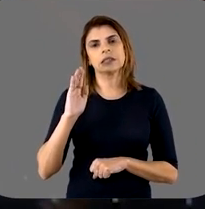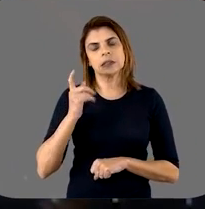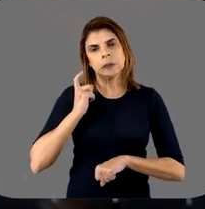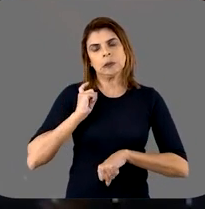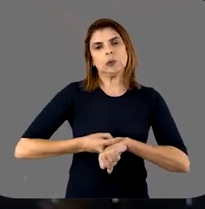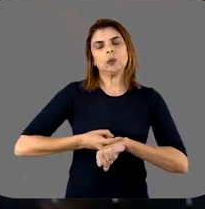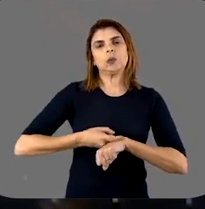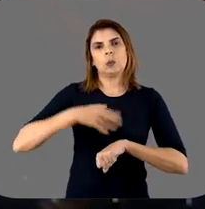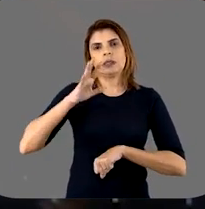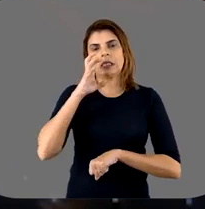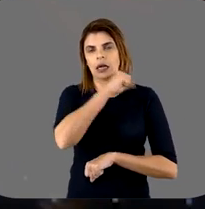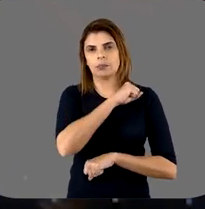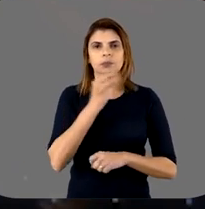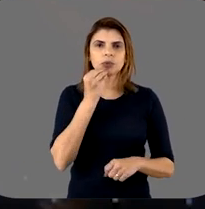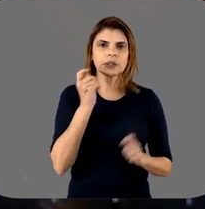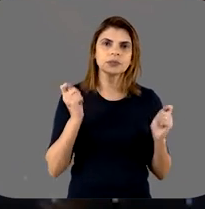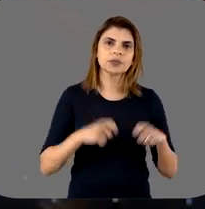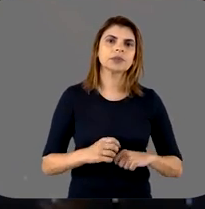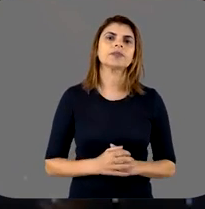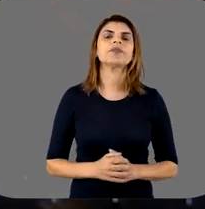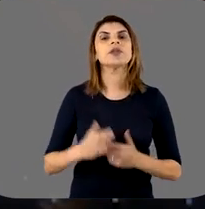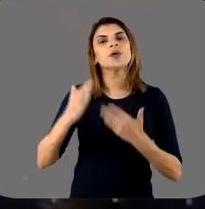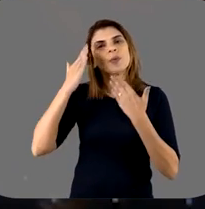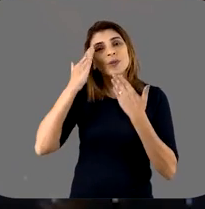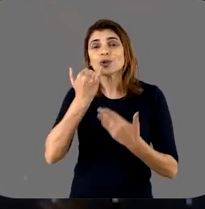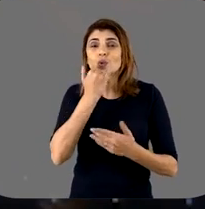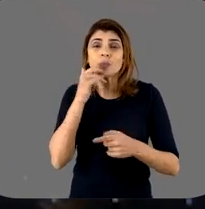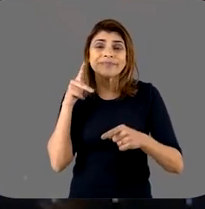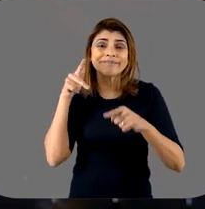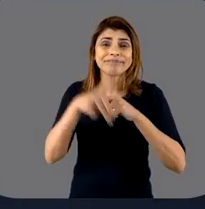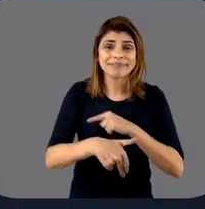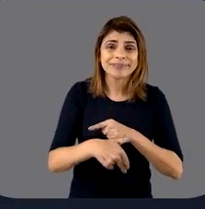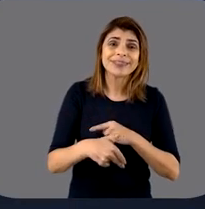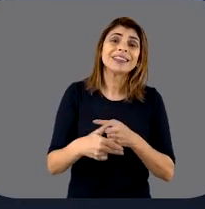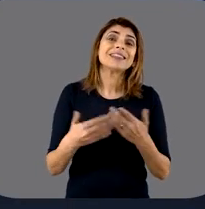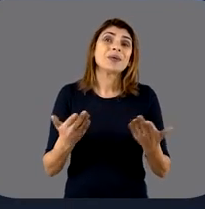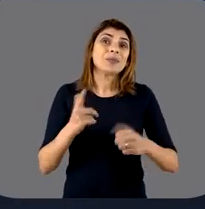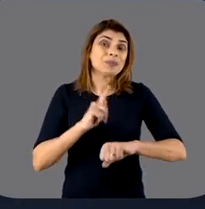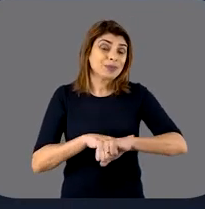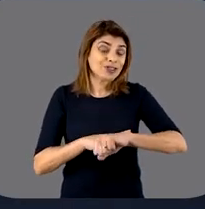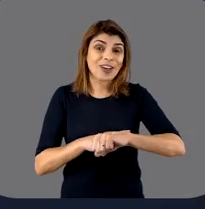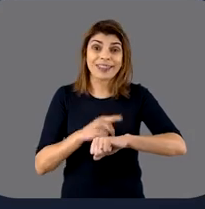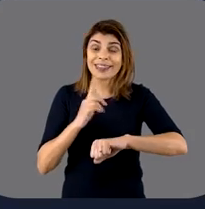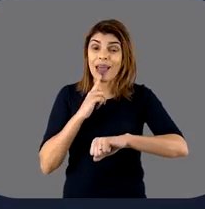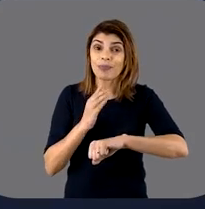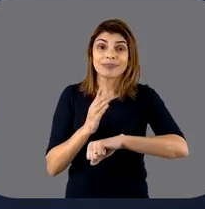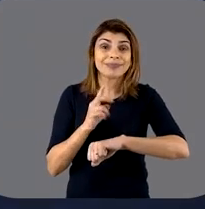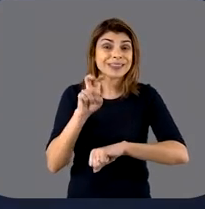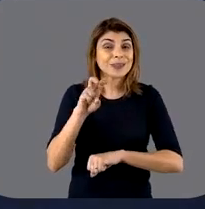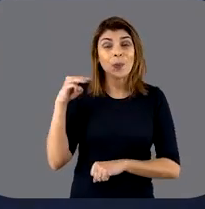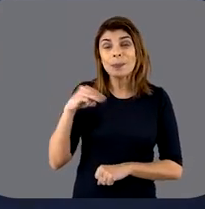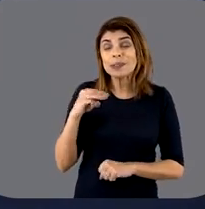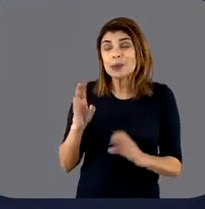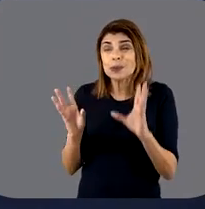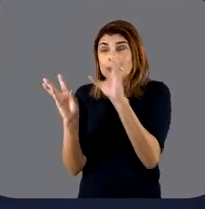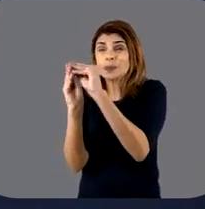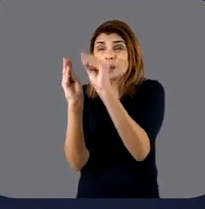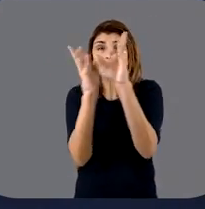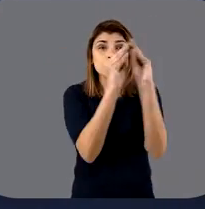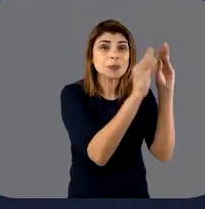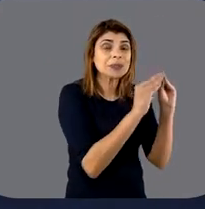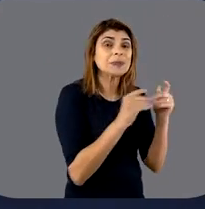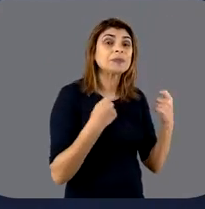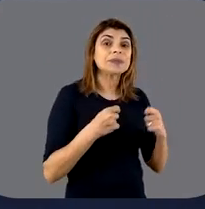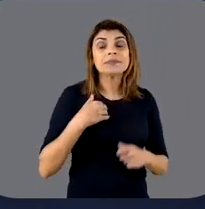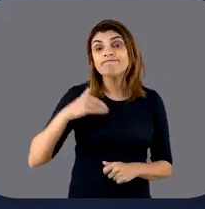duro, de maneira mais rápida possível. Ok, muito obrigada. Desculpa interrompê-la, que a gente já tem já 5 minutinhos para a gente encerrar e